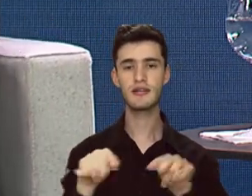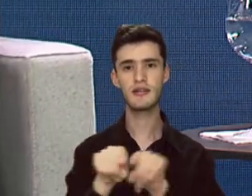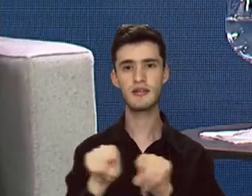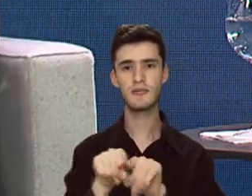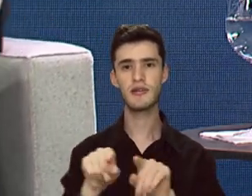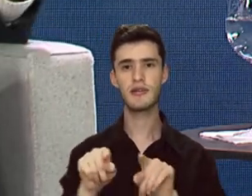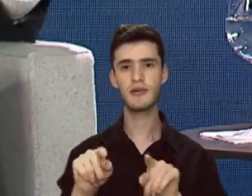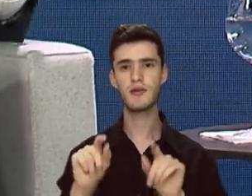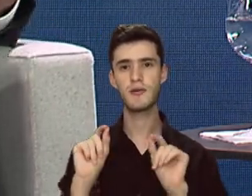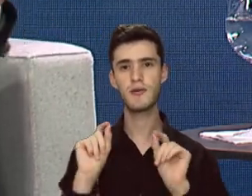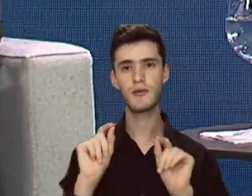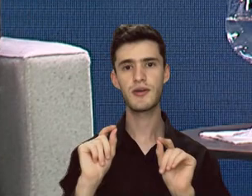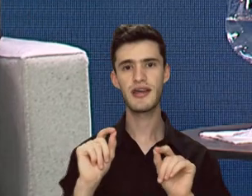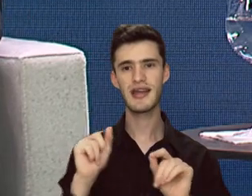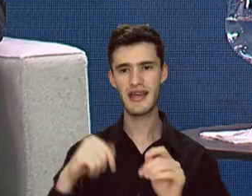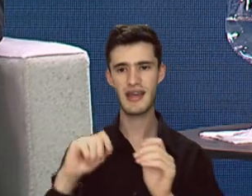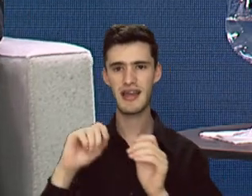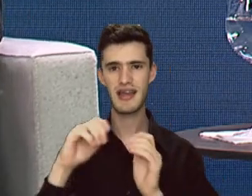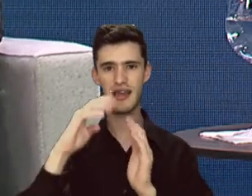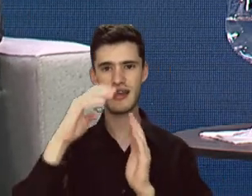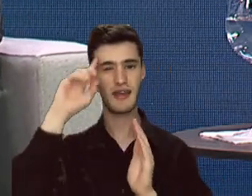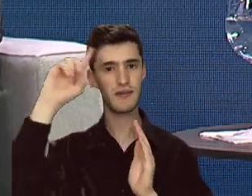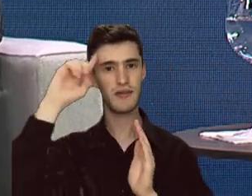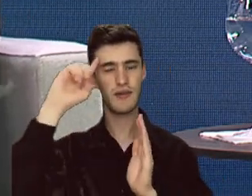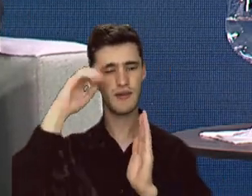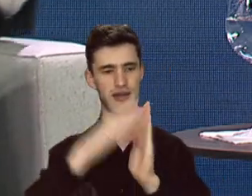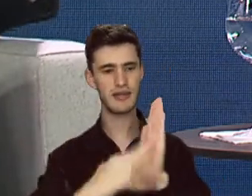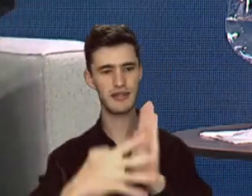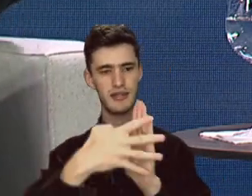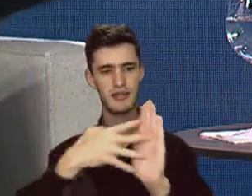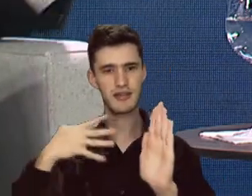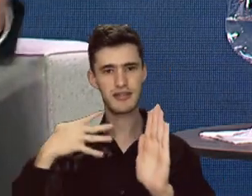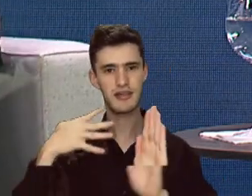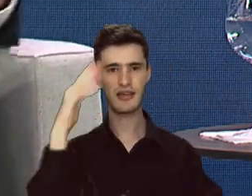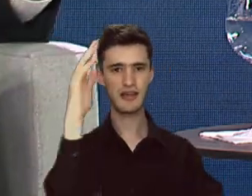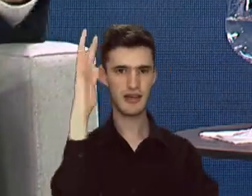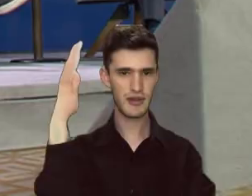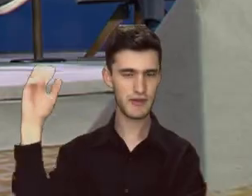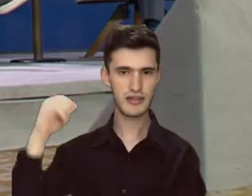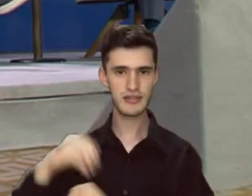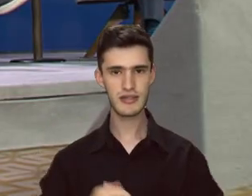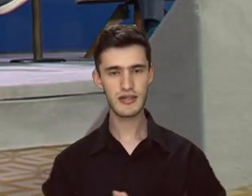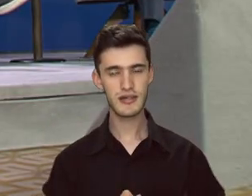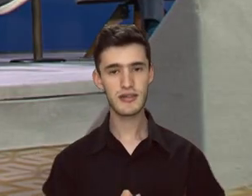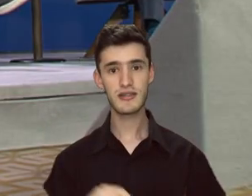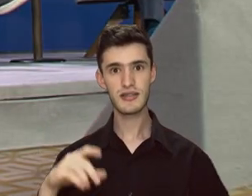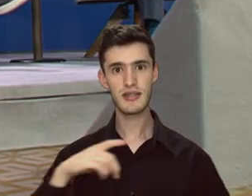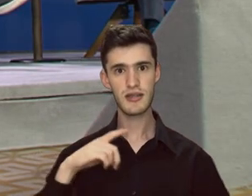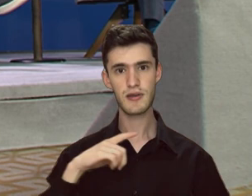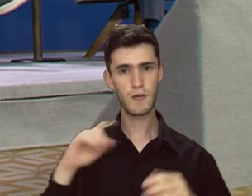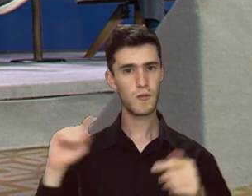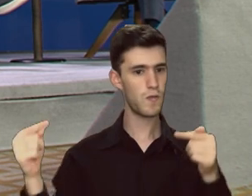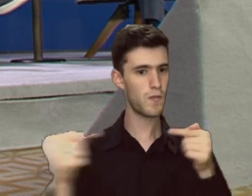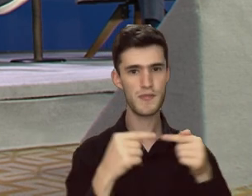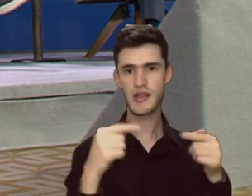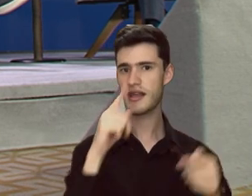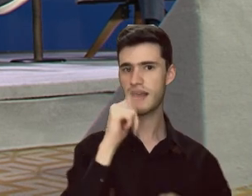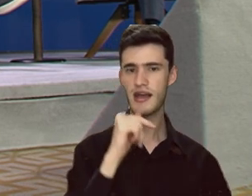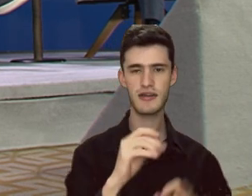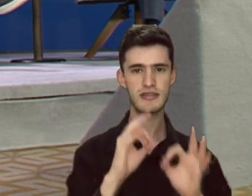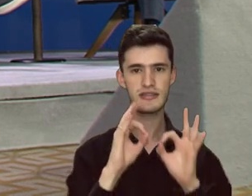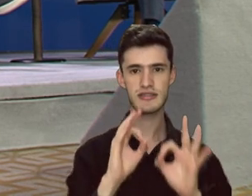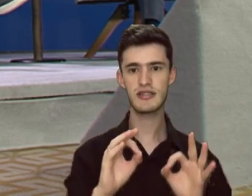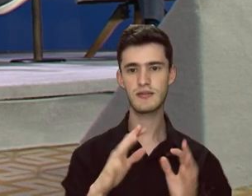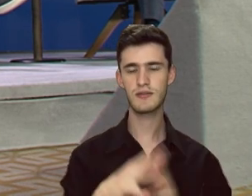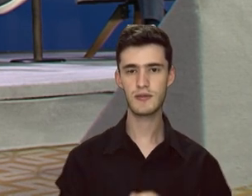mais agenda climática que está super relacionada com água mas de novo pra gente aqui é uma zona assimétrica pra gente é uma super oportunidade de ponto